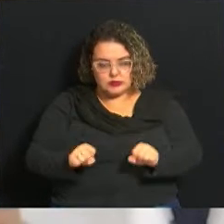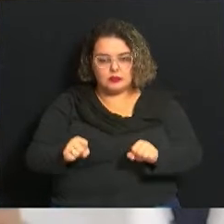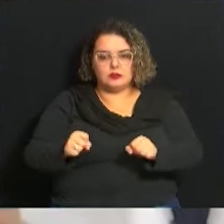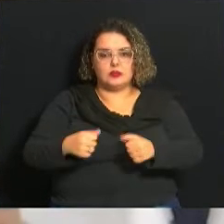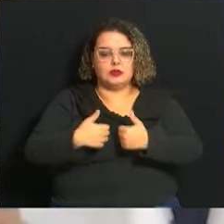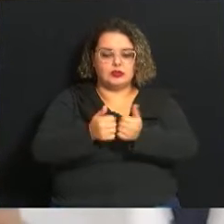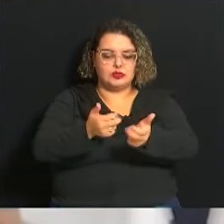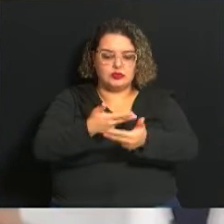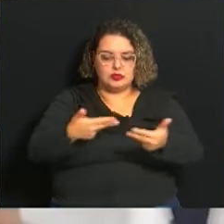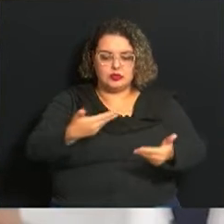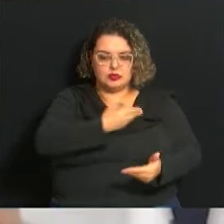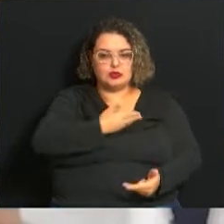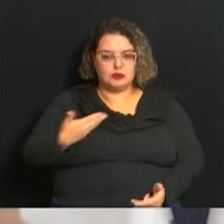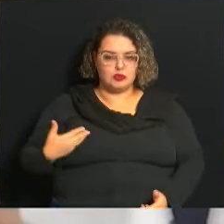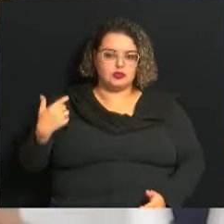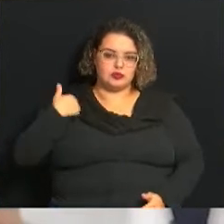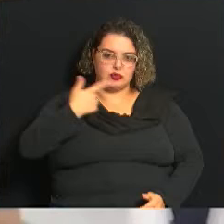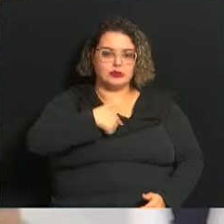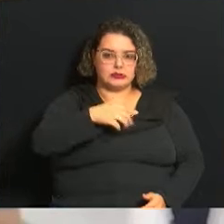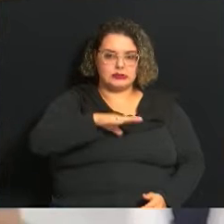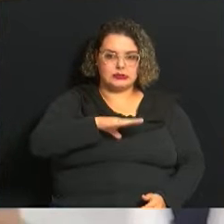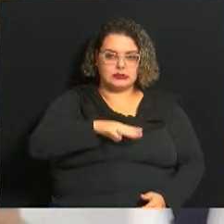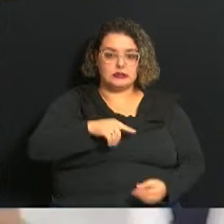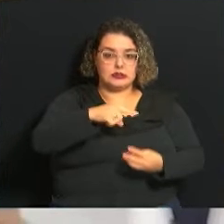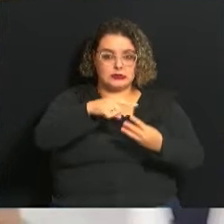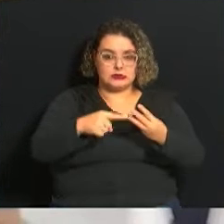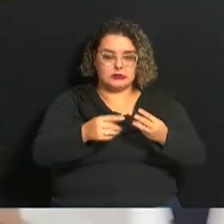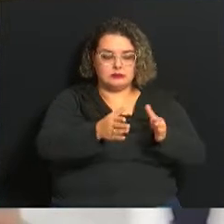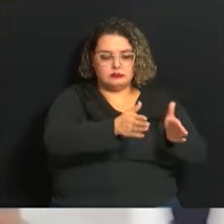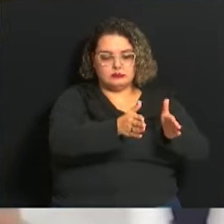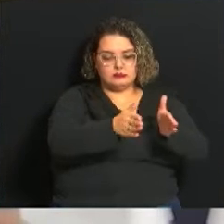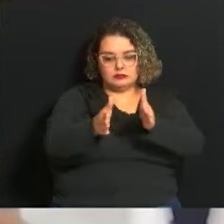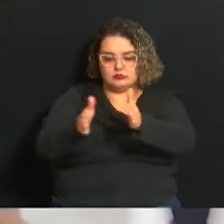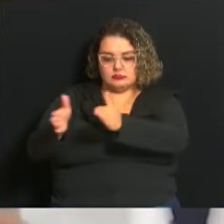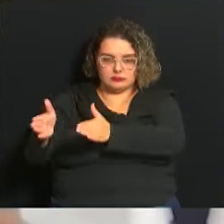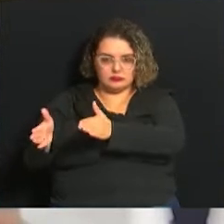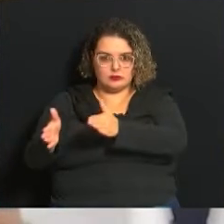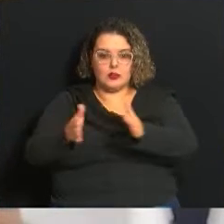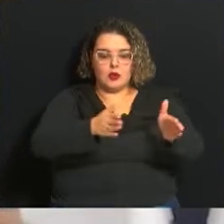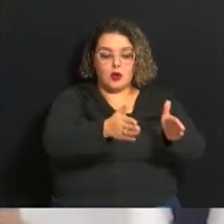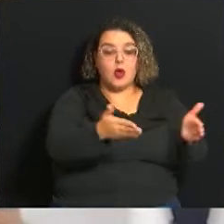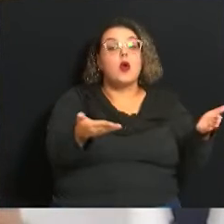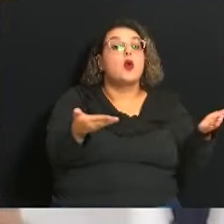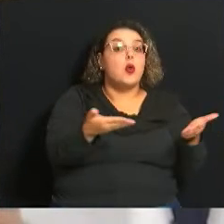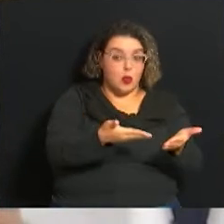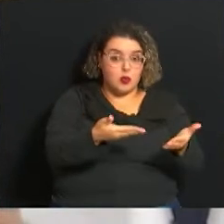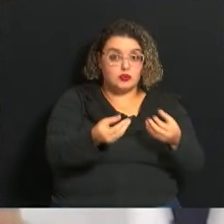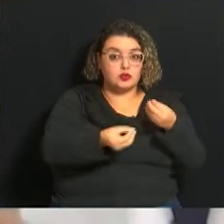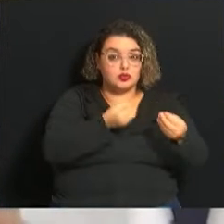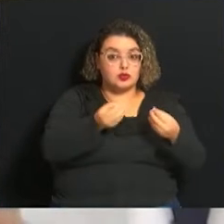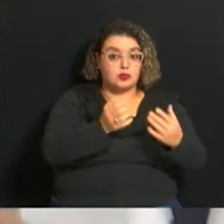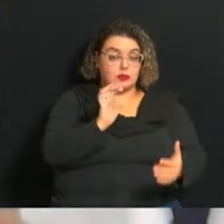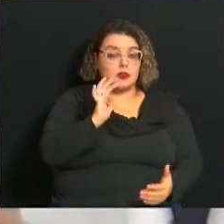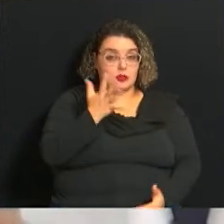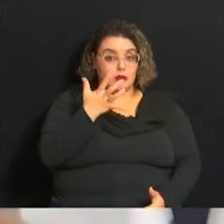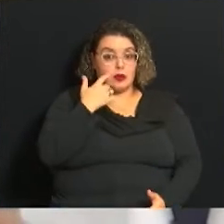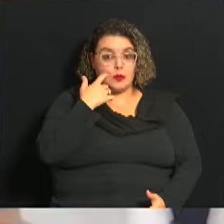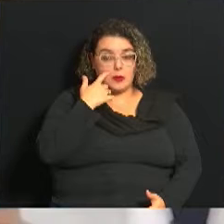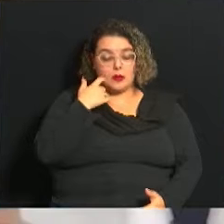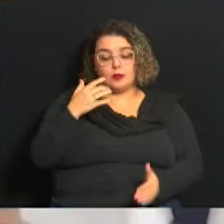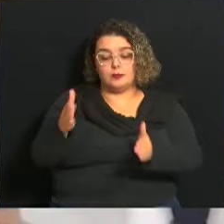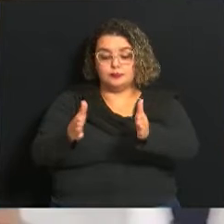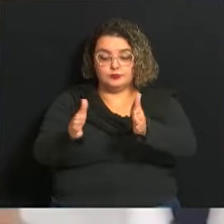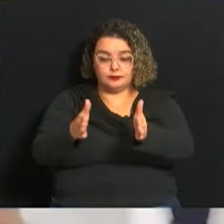E nós vamos analisar em 3 momentos. O primeiro momento é a operação hoje, como ela está. O segundo momento